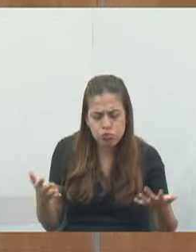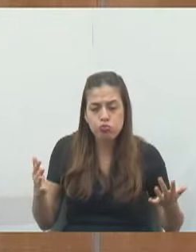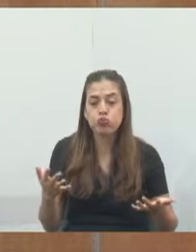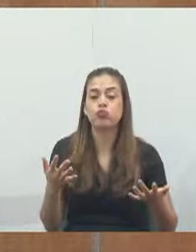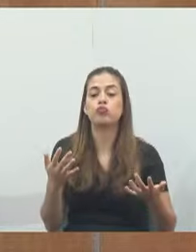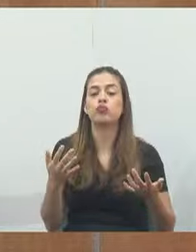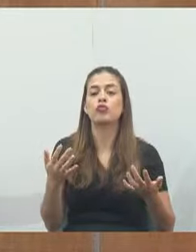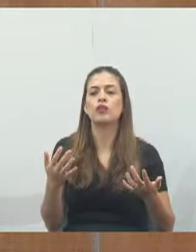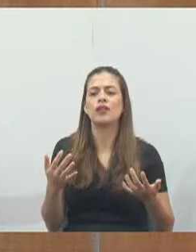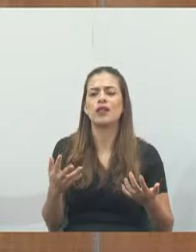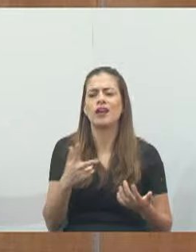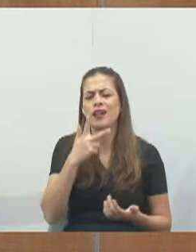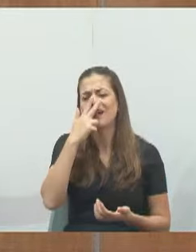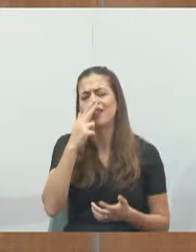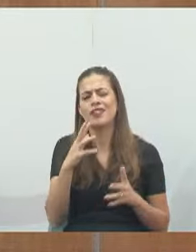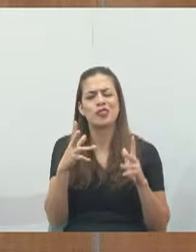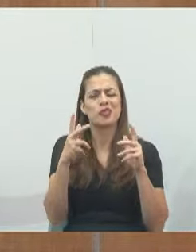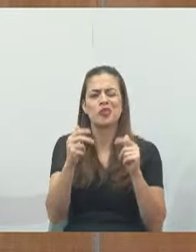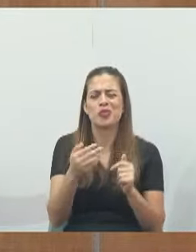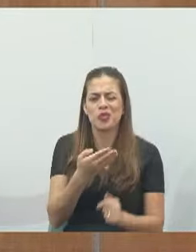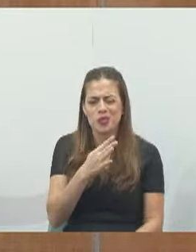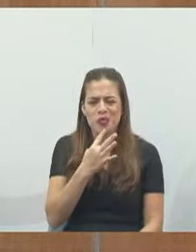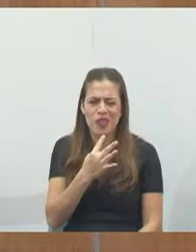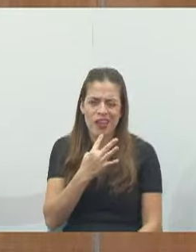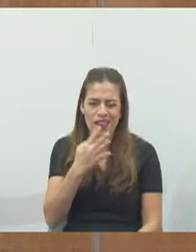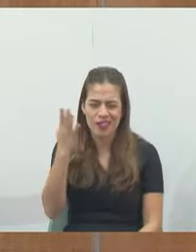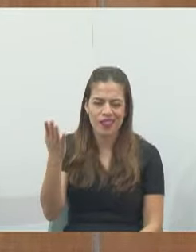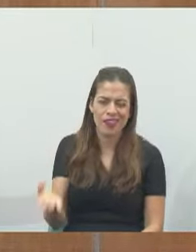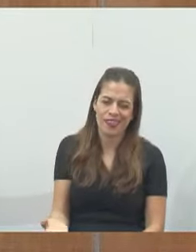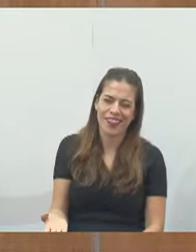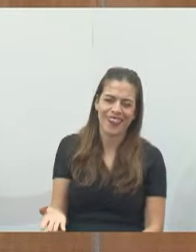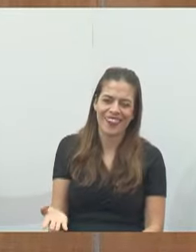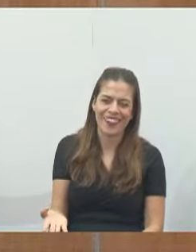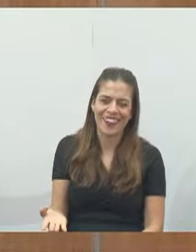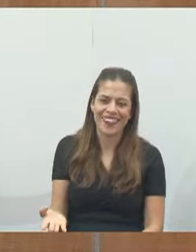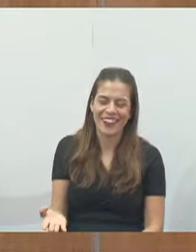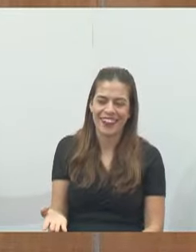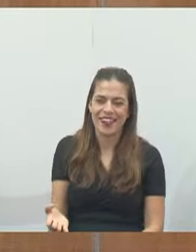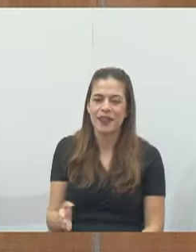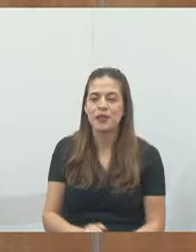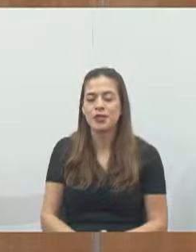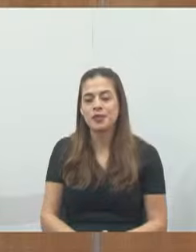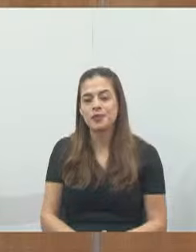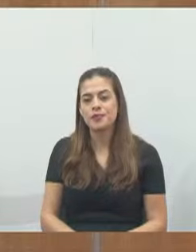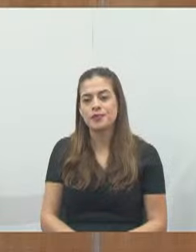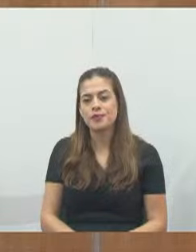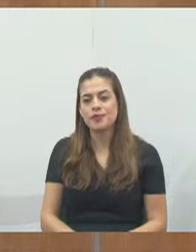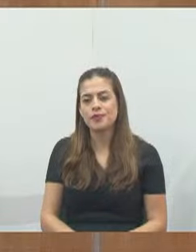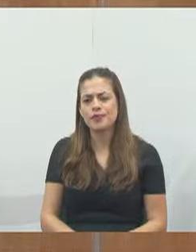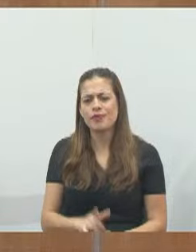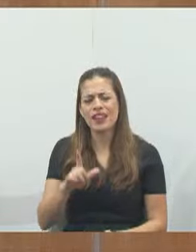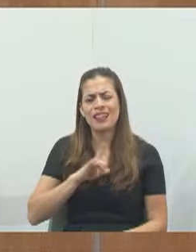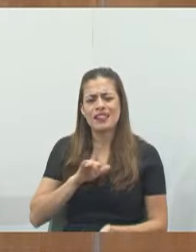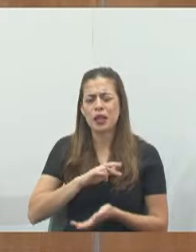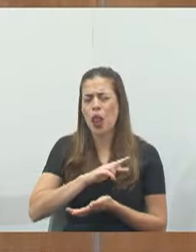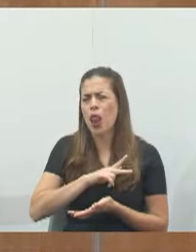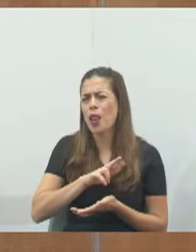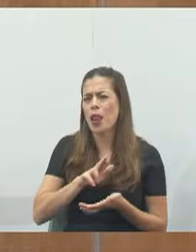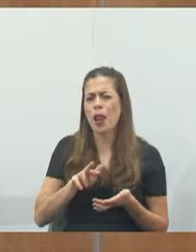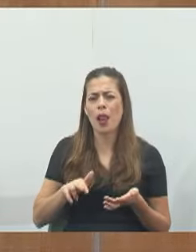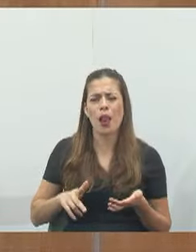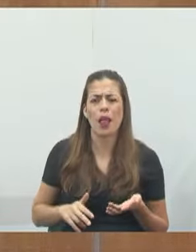Eu acho que quase todo mundo, acho que todos aqui presentes conhecem a figura do Júlio Pires, né? E ele tem várias máximas,